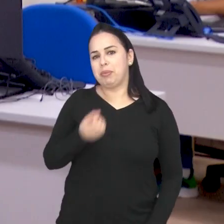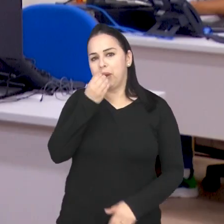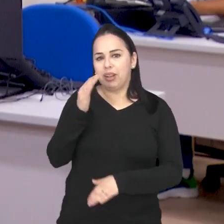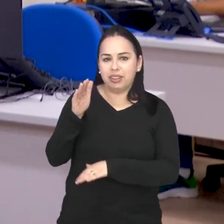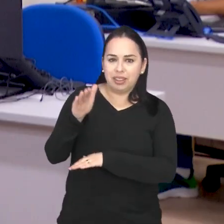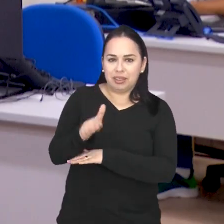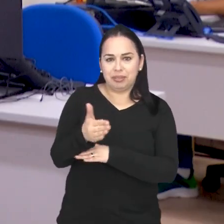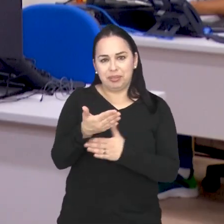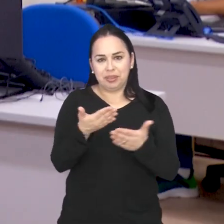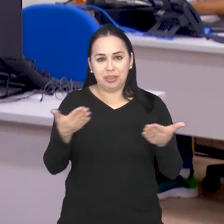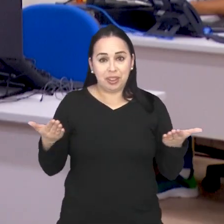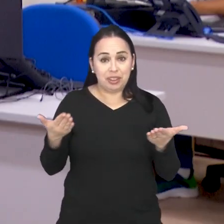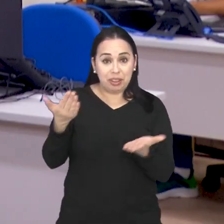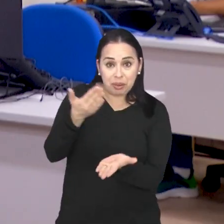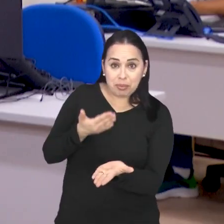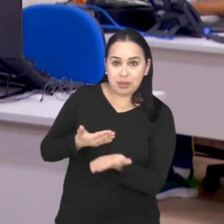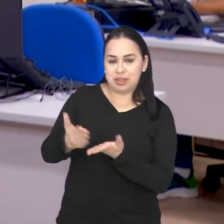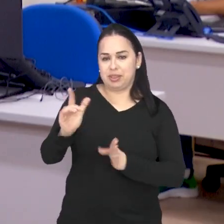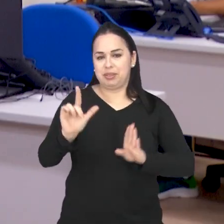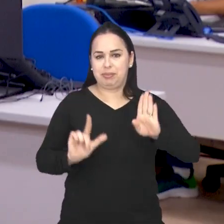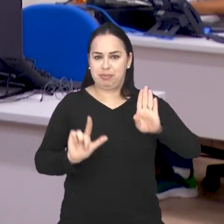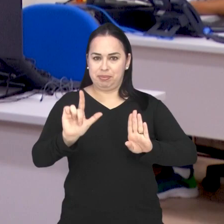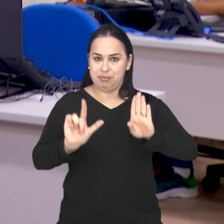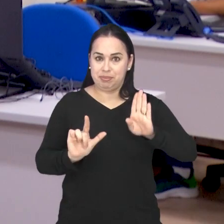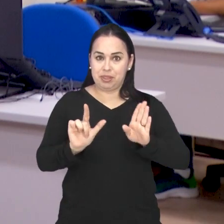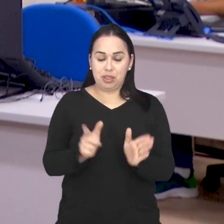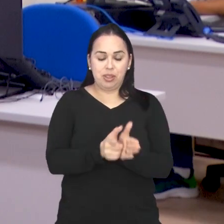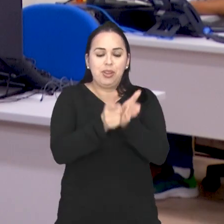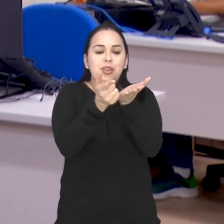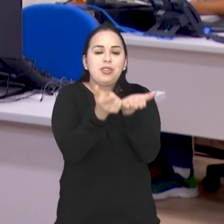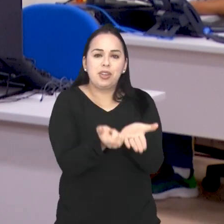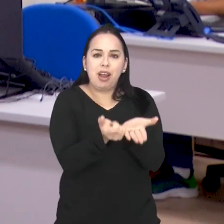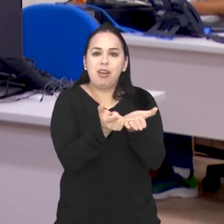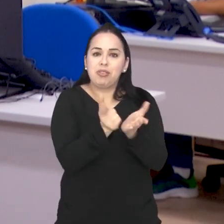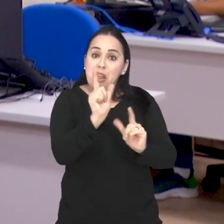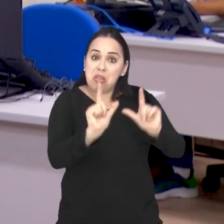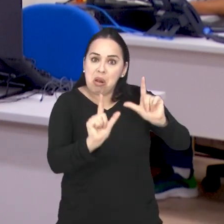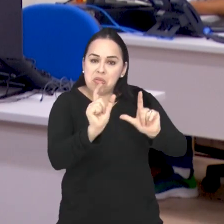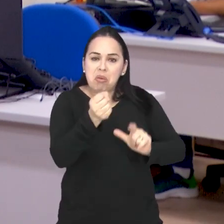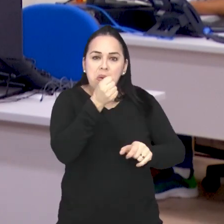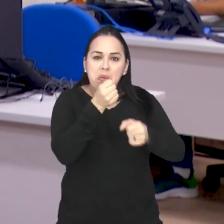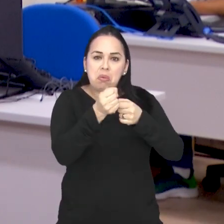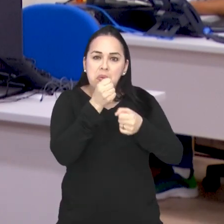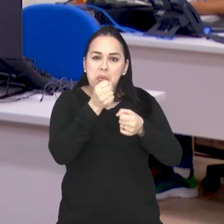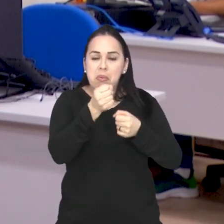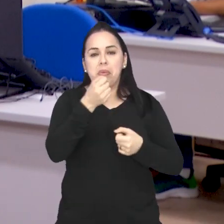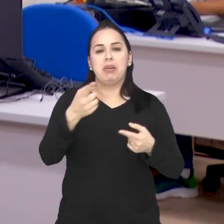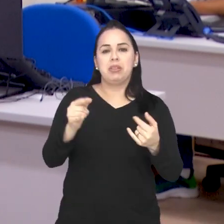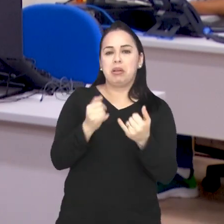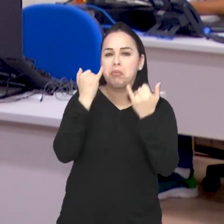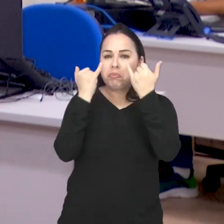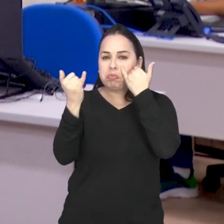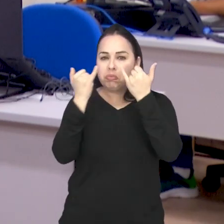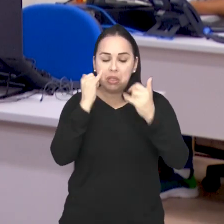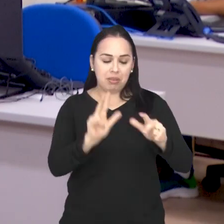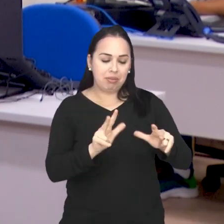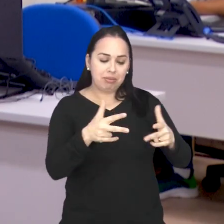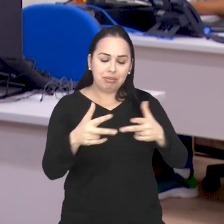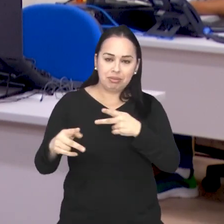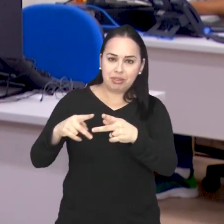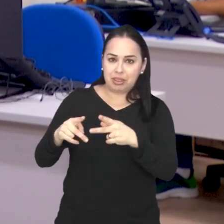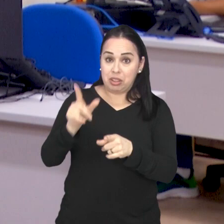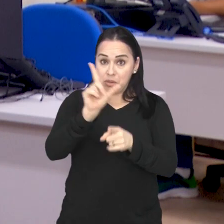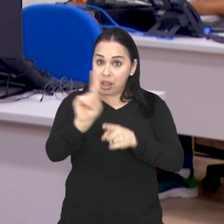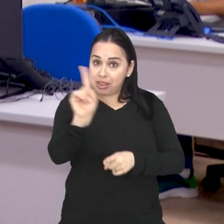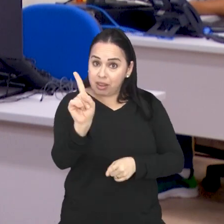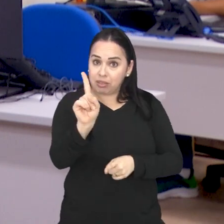E muito boa tarde, este é o Boletim Legislativo desta segunda, o nosso telejornal com as principais notícias da Câmara e da nossa cidade.